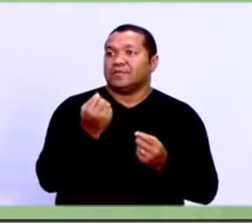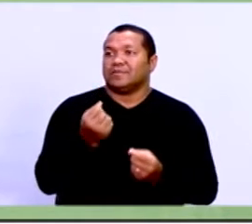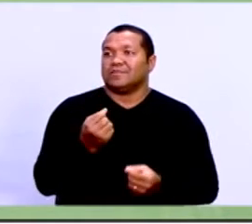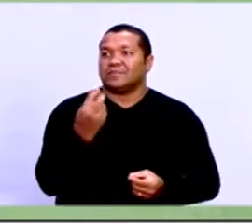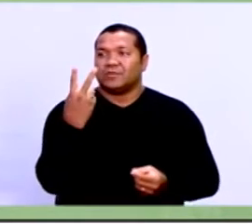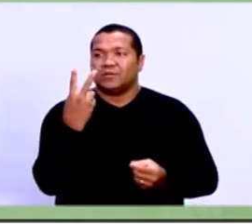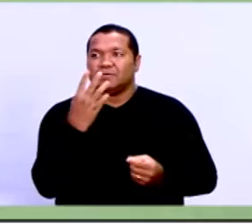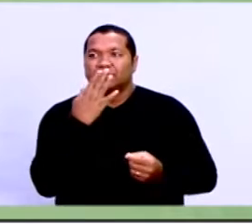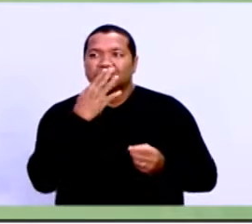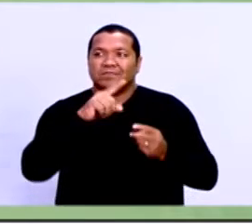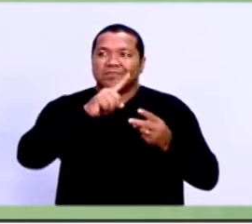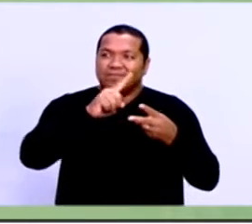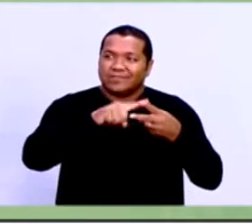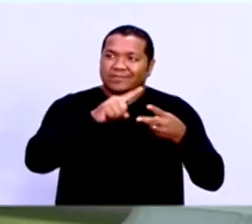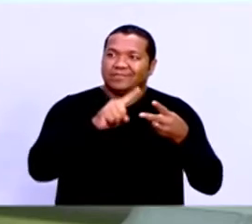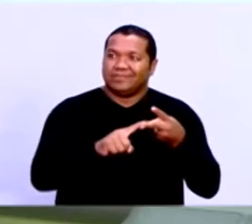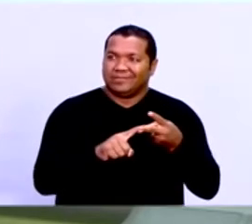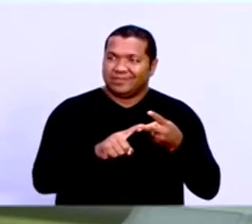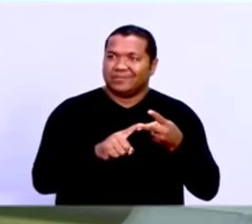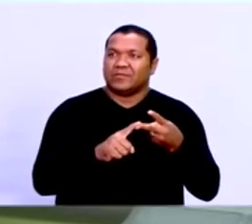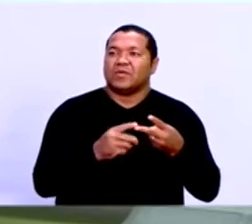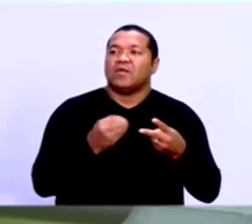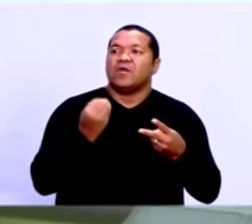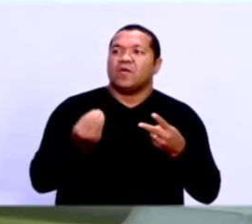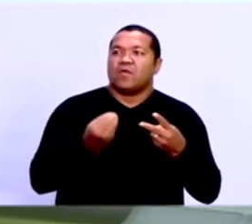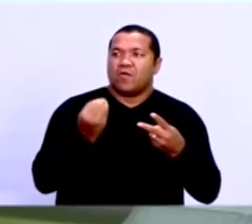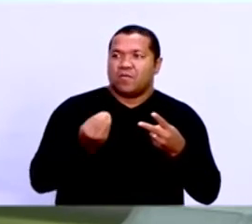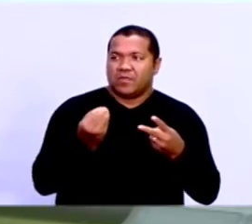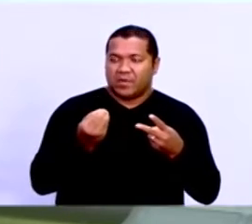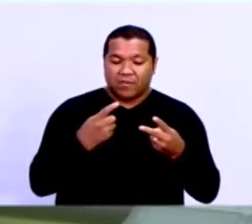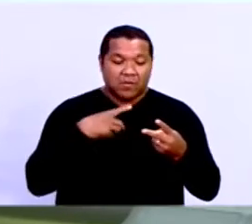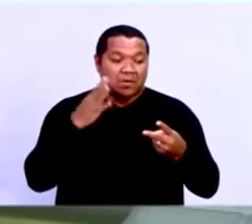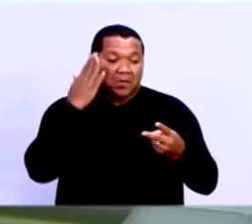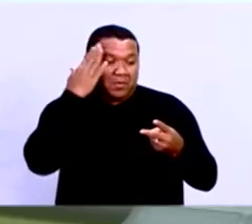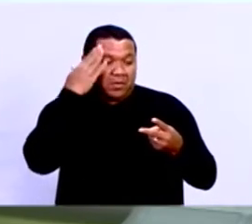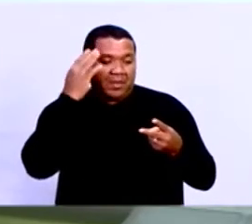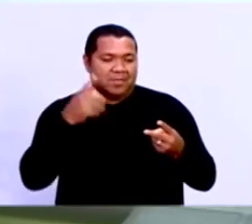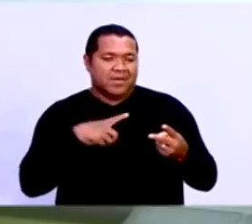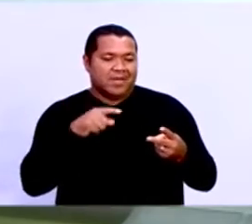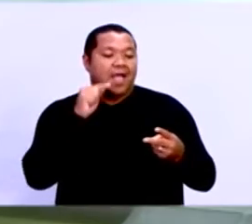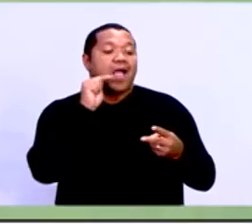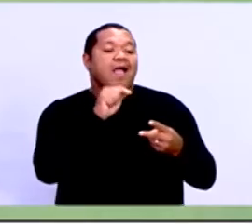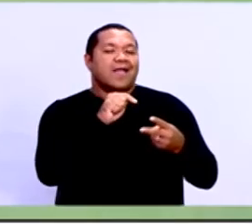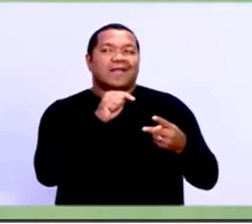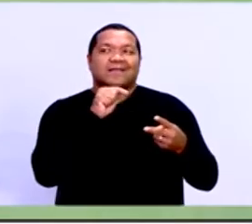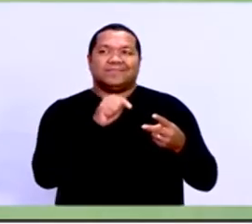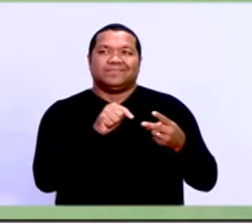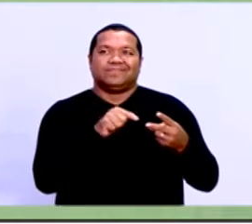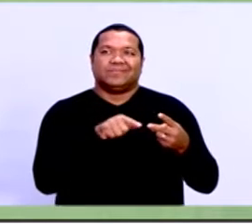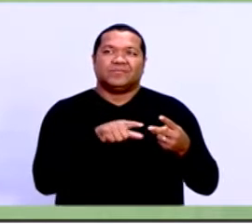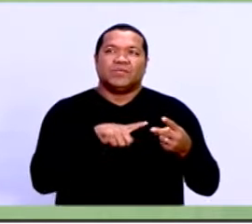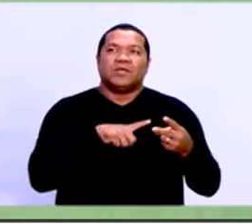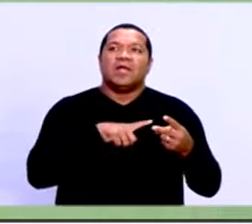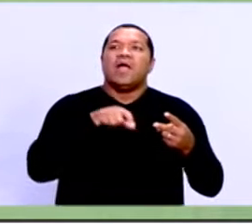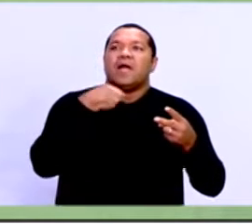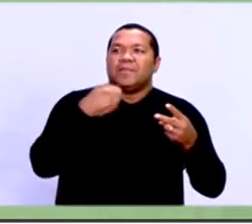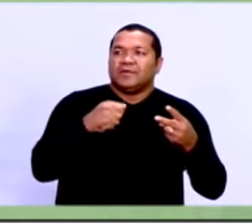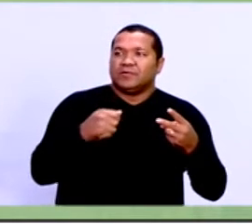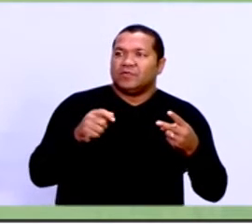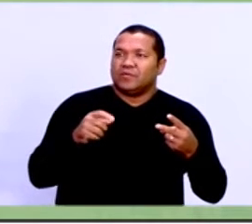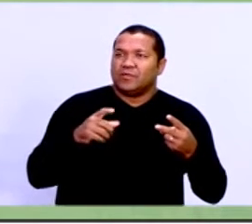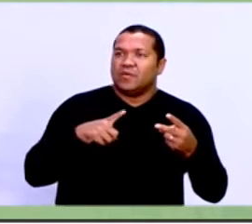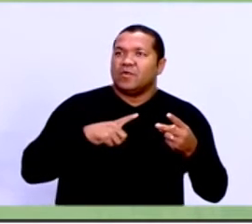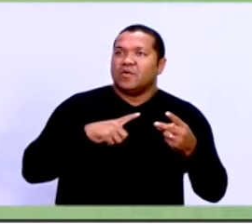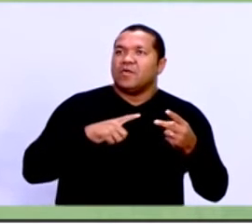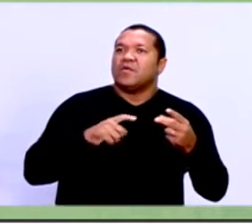nas análises de requisito como eu vou identificá-los são os requisitos funcionais e